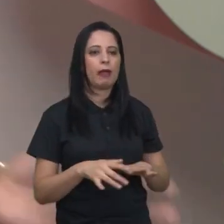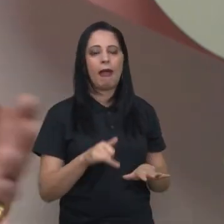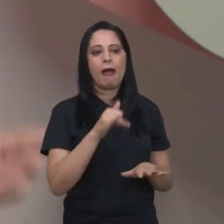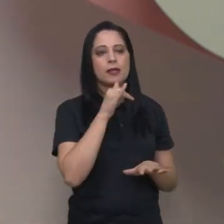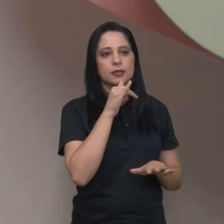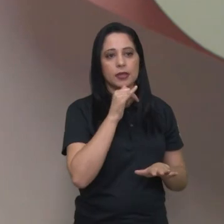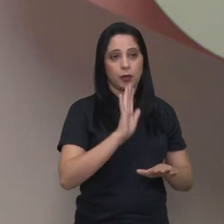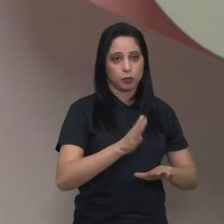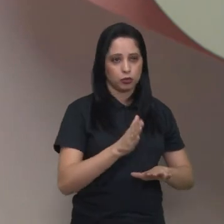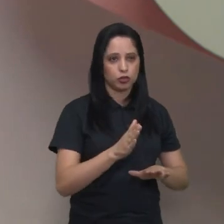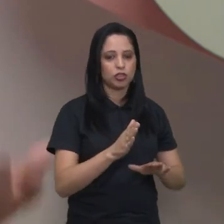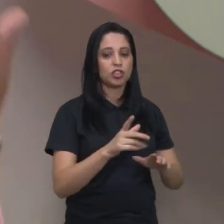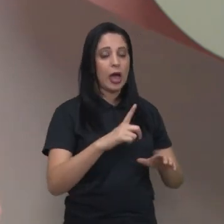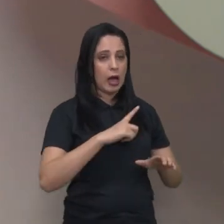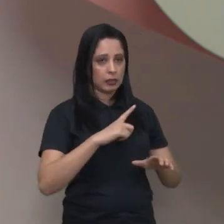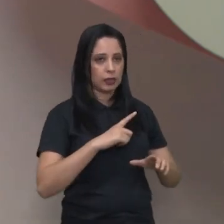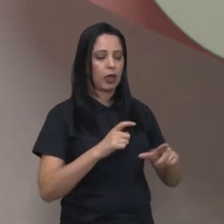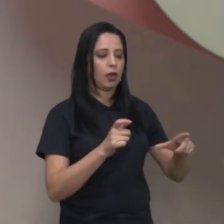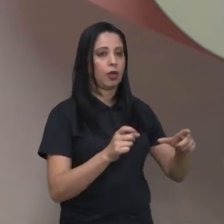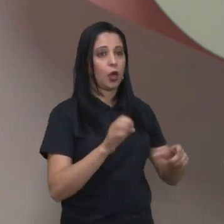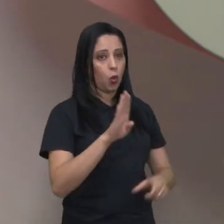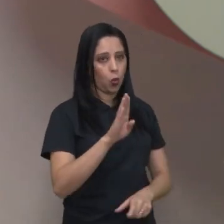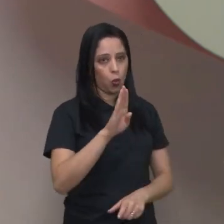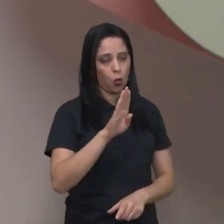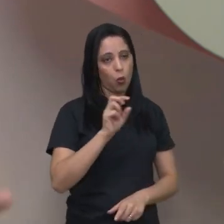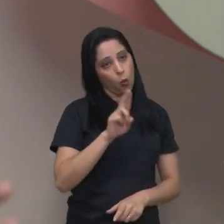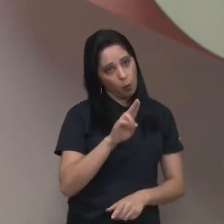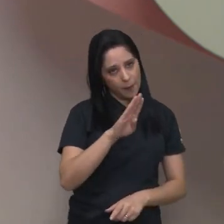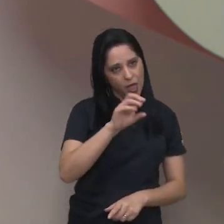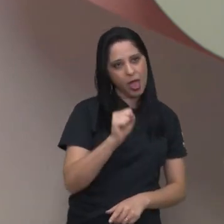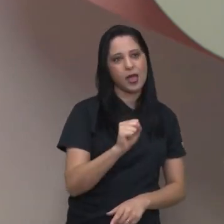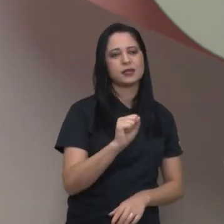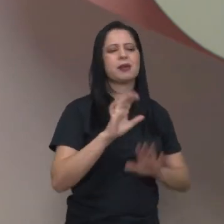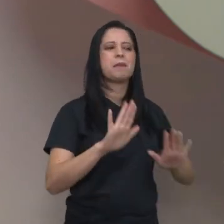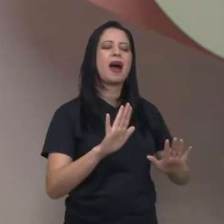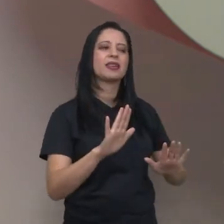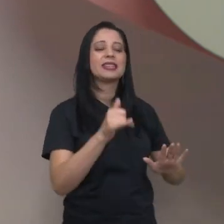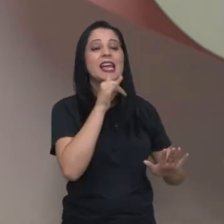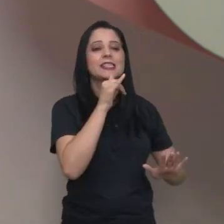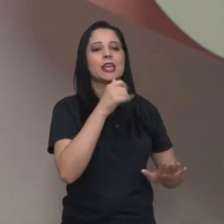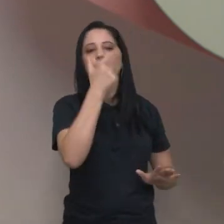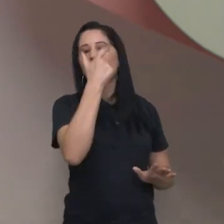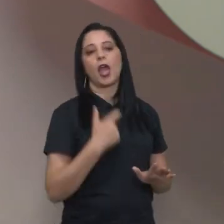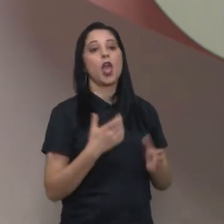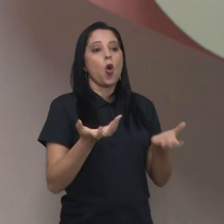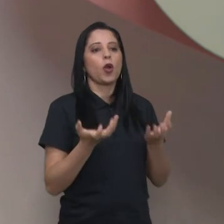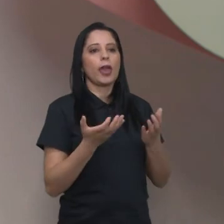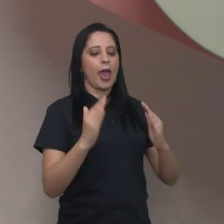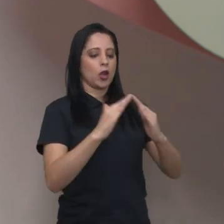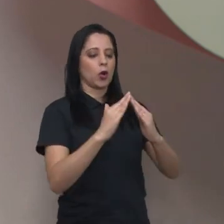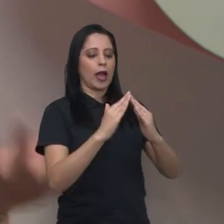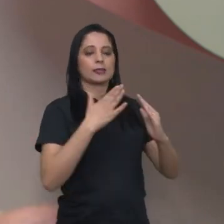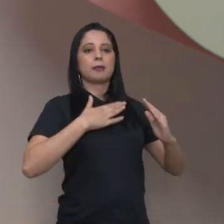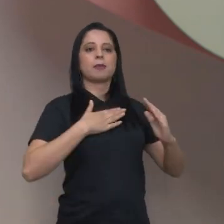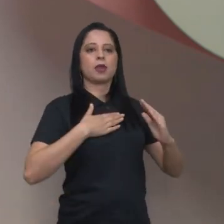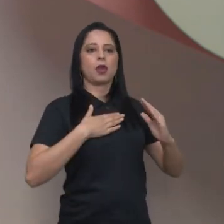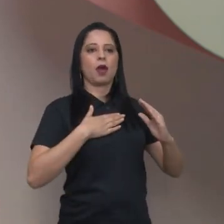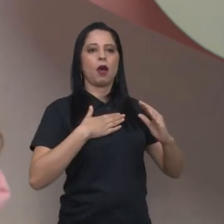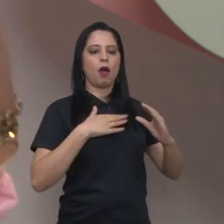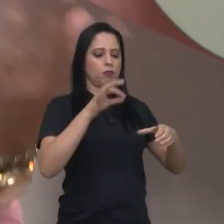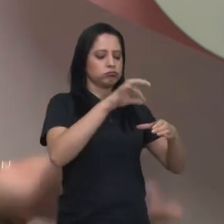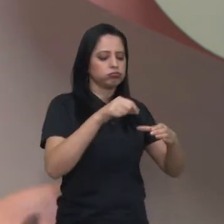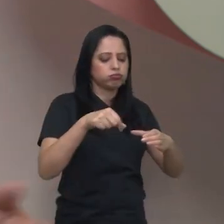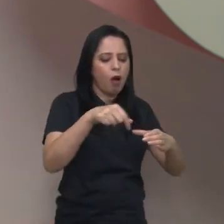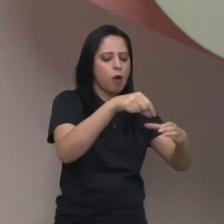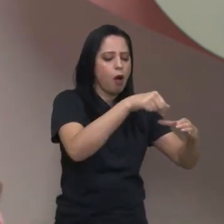nas UBSs, enfim, igual você explicou, mas eu quero ter uma horta de punk na minha casa, eu quero plantar essas plantinhas no meu quintal, ou